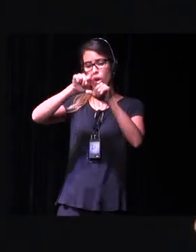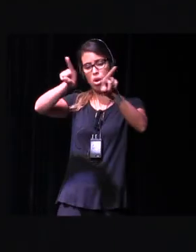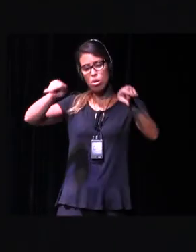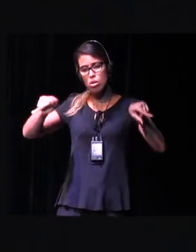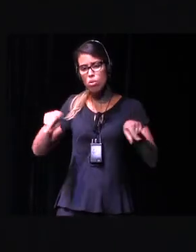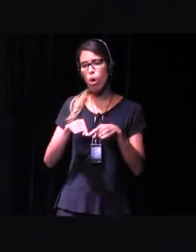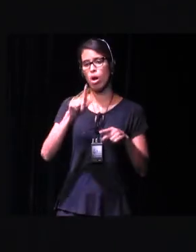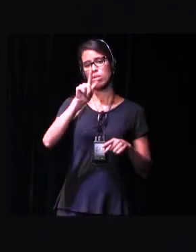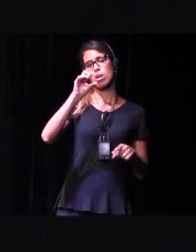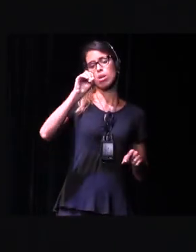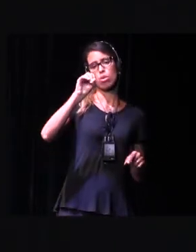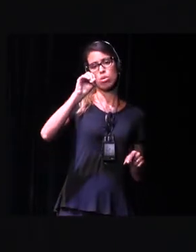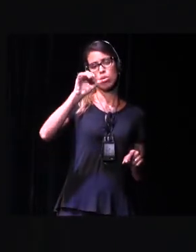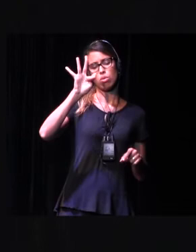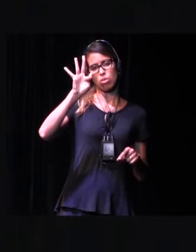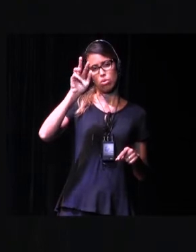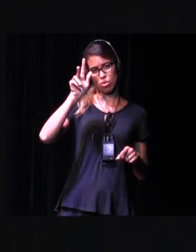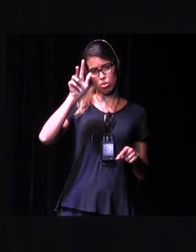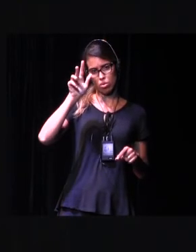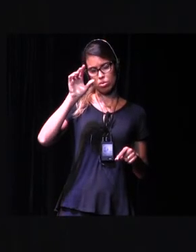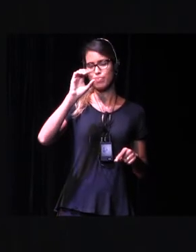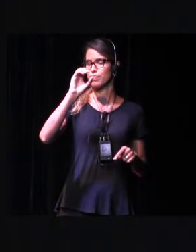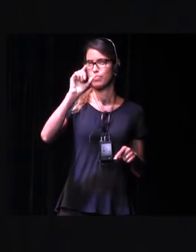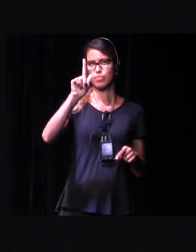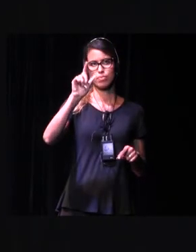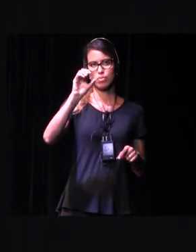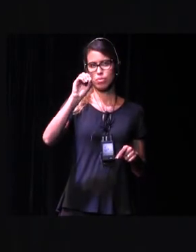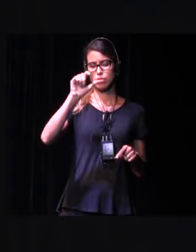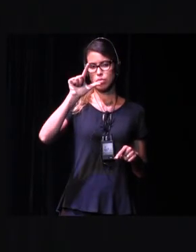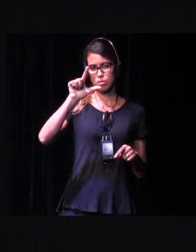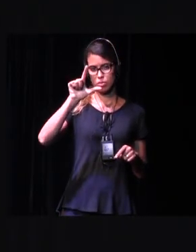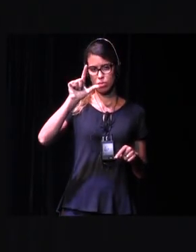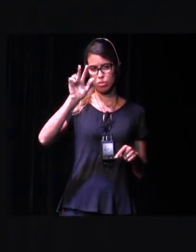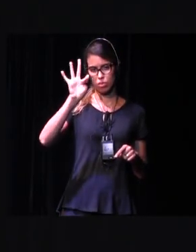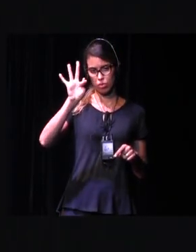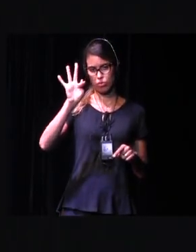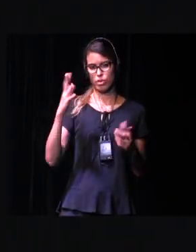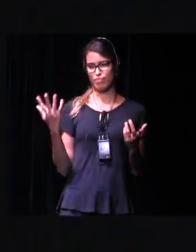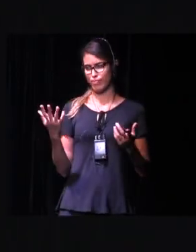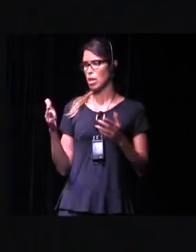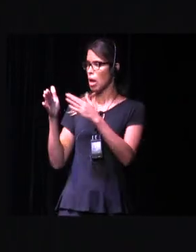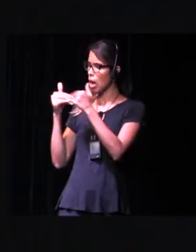cancha de golfe, etc. houve uma grande briga.